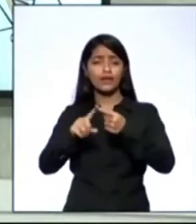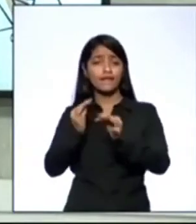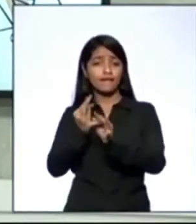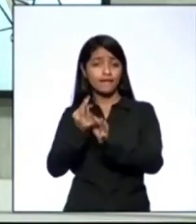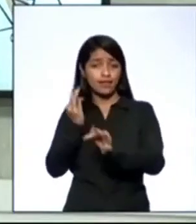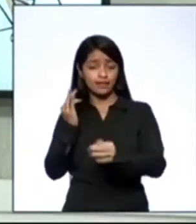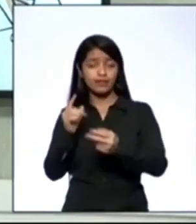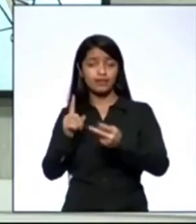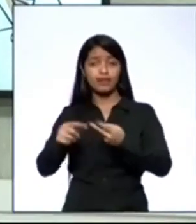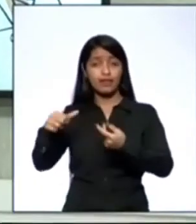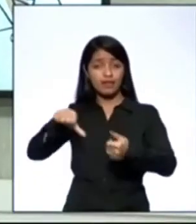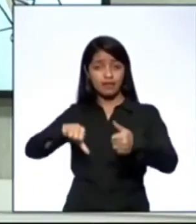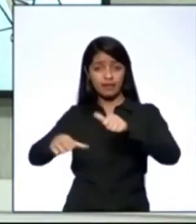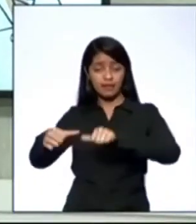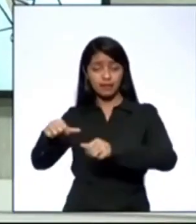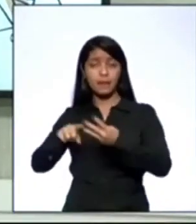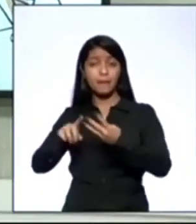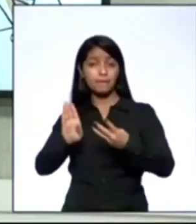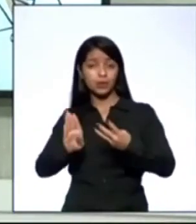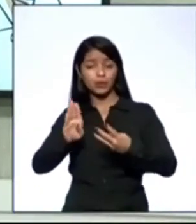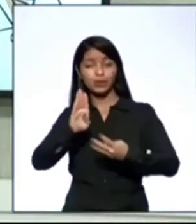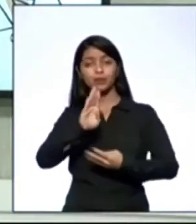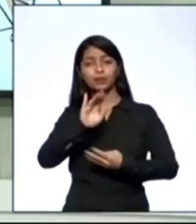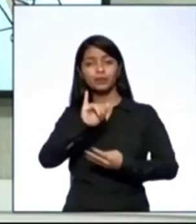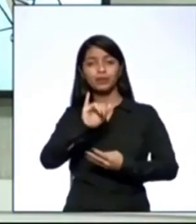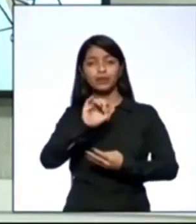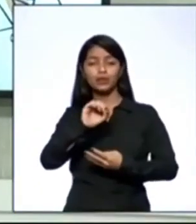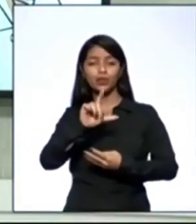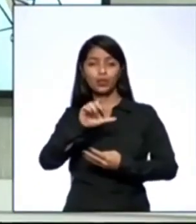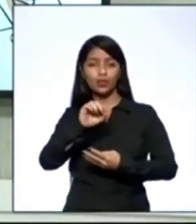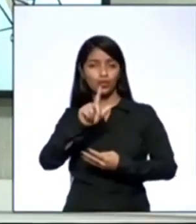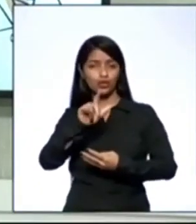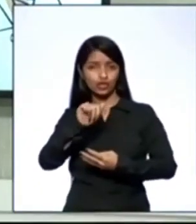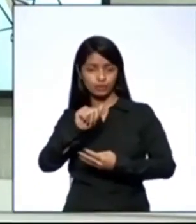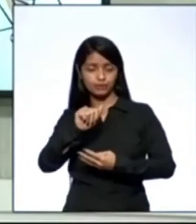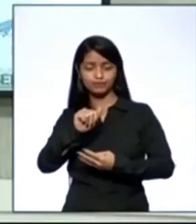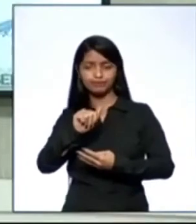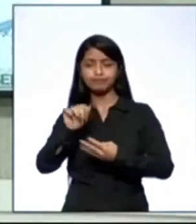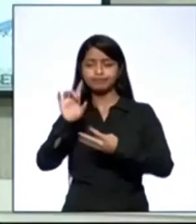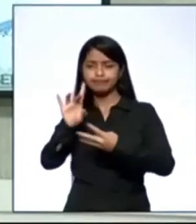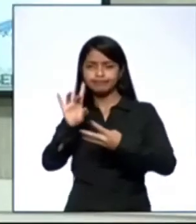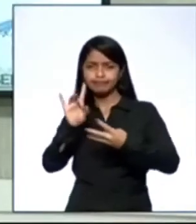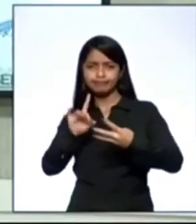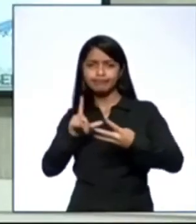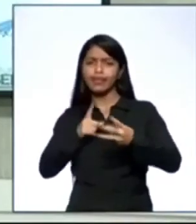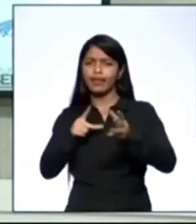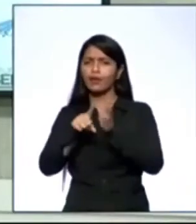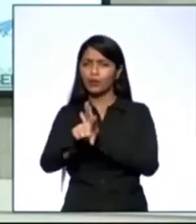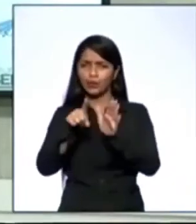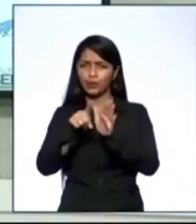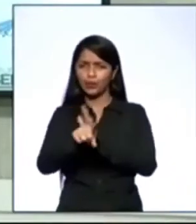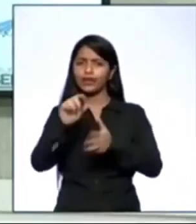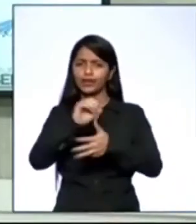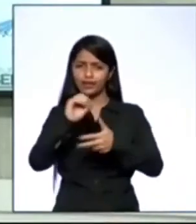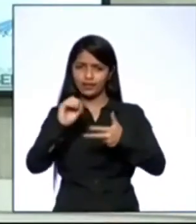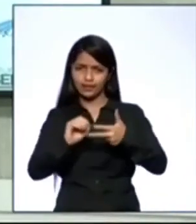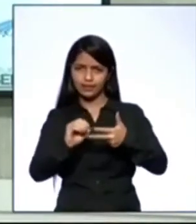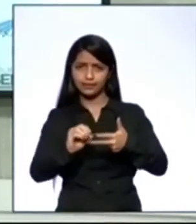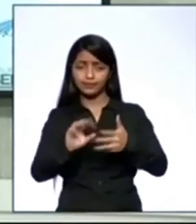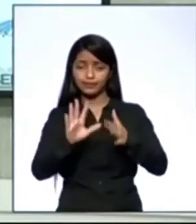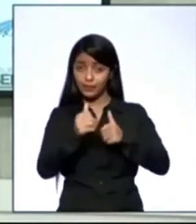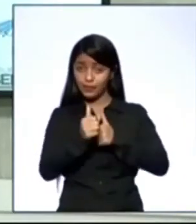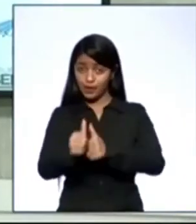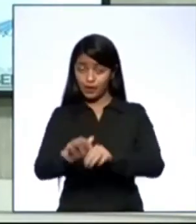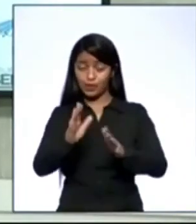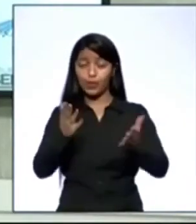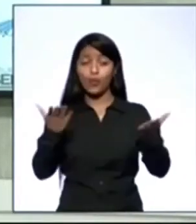biologia. Associada às habilidades, você tem as questões sendo montadas. Acompanhe comigo. Nós vamos desenvolver